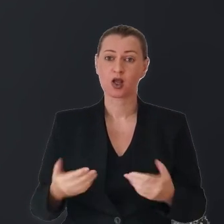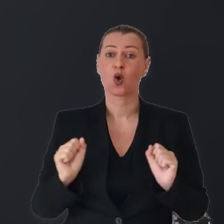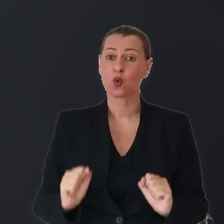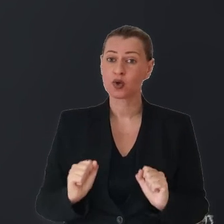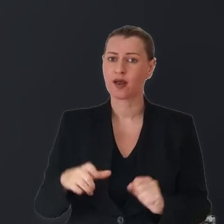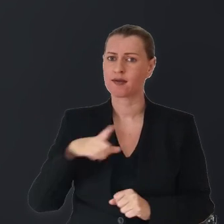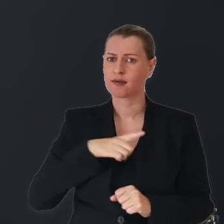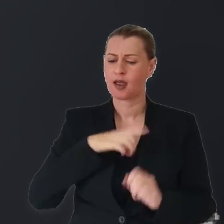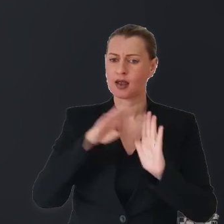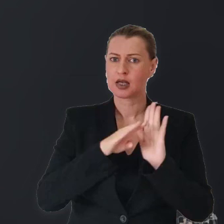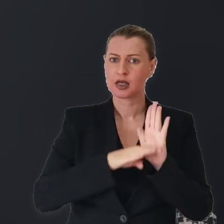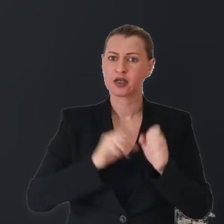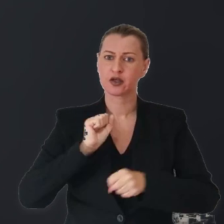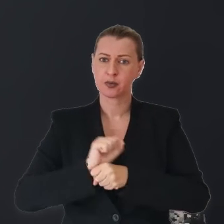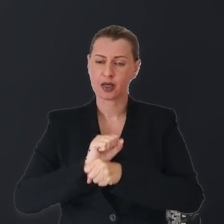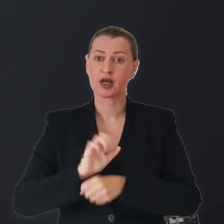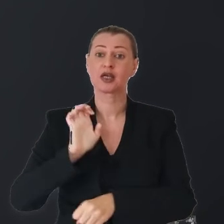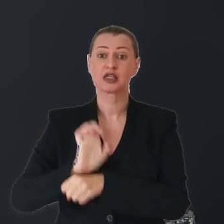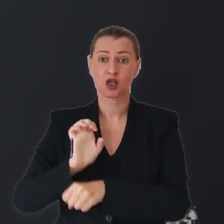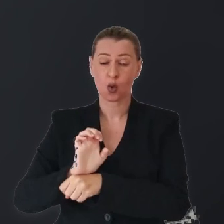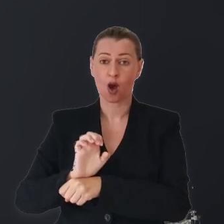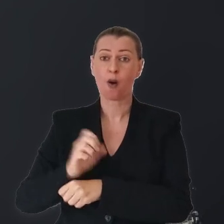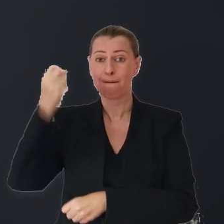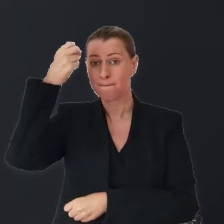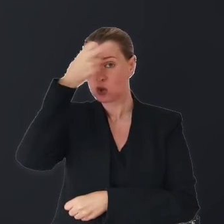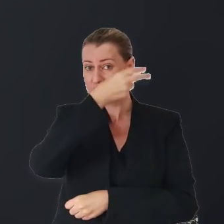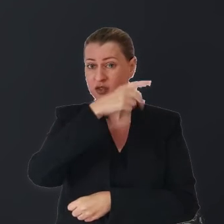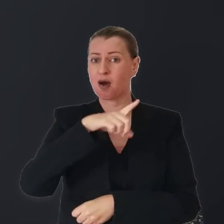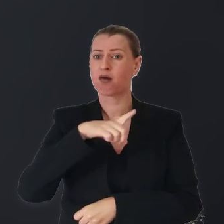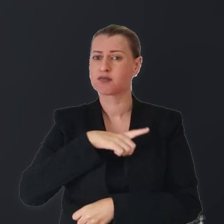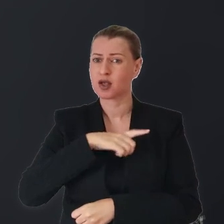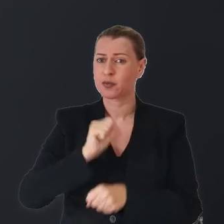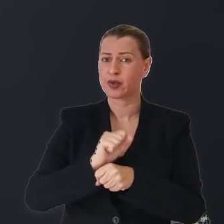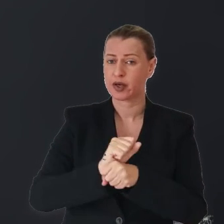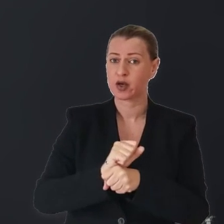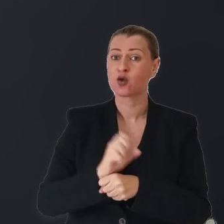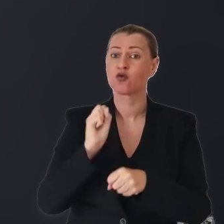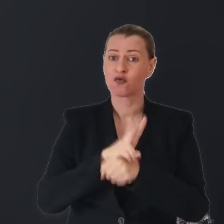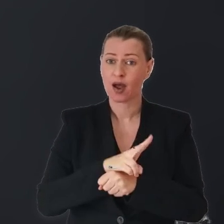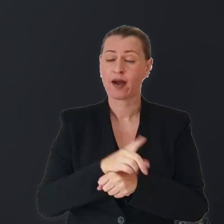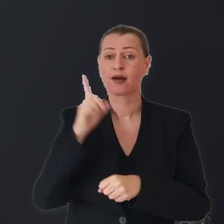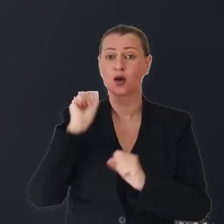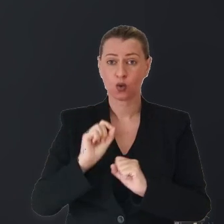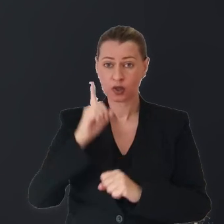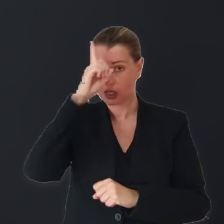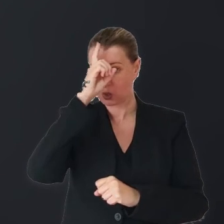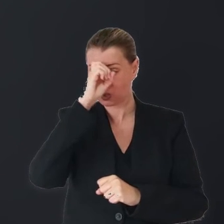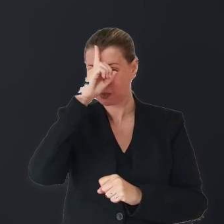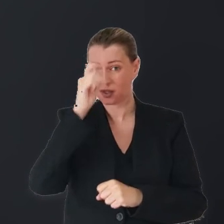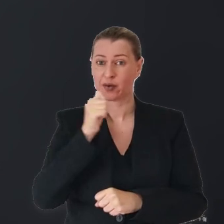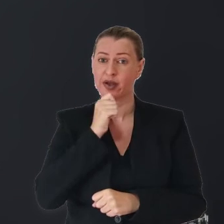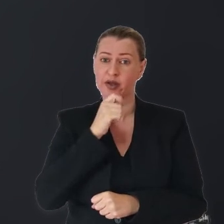superlotação, encontram-se as listas de espera estaduais e municipais por leitos, deixando sem atendimento parte dos pacientes que precisam de